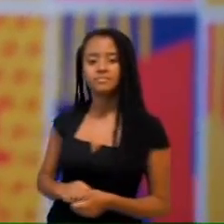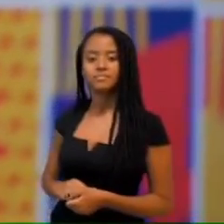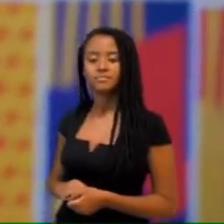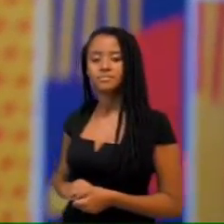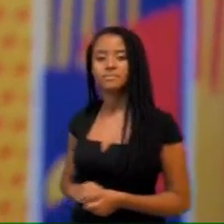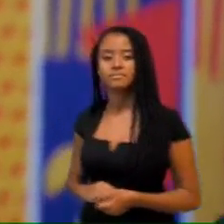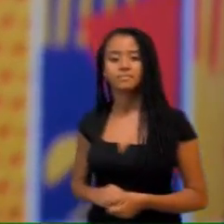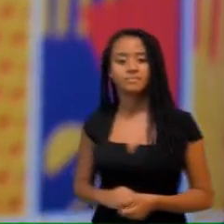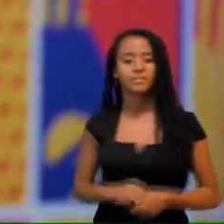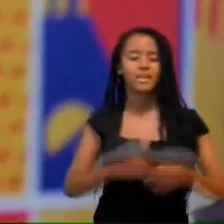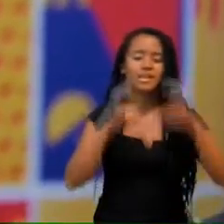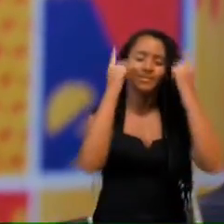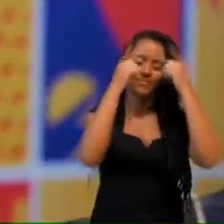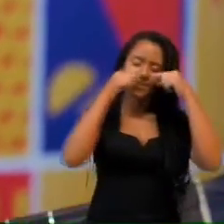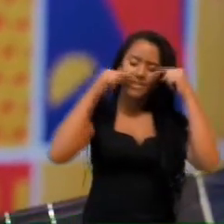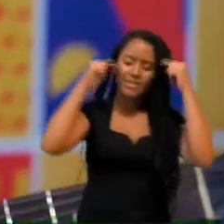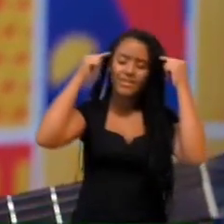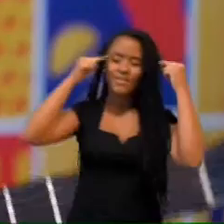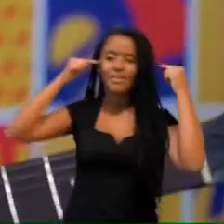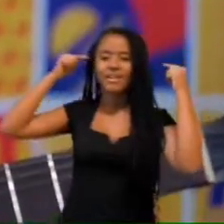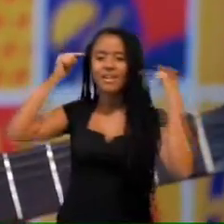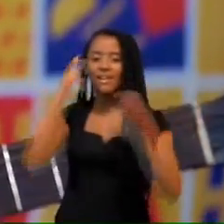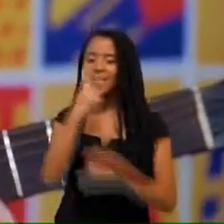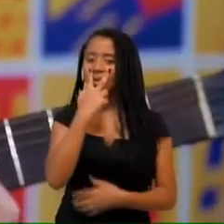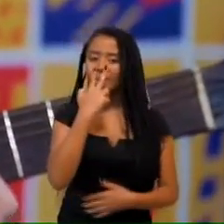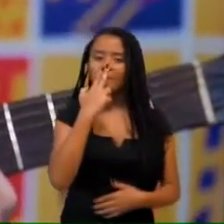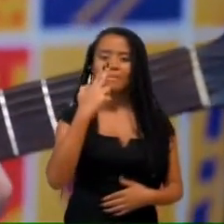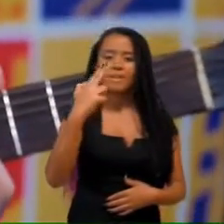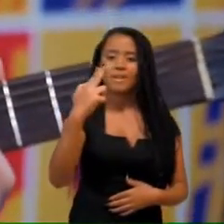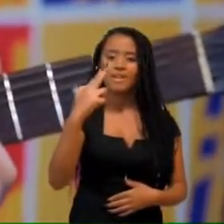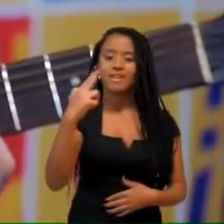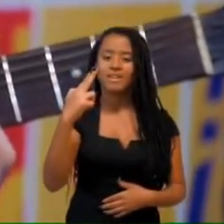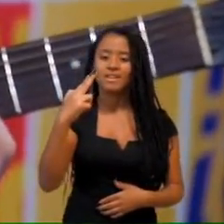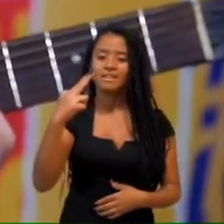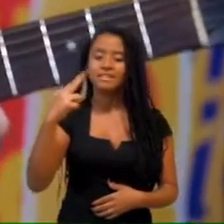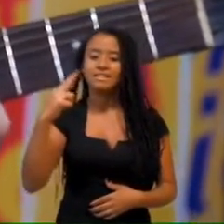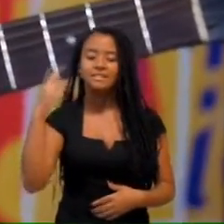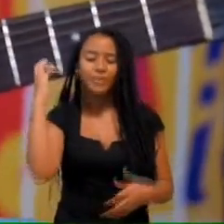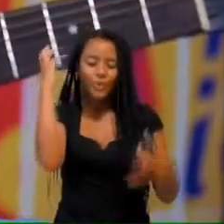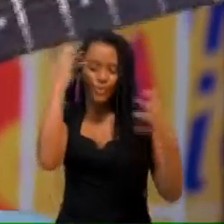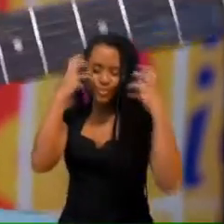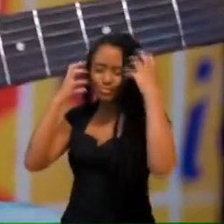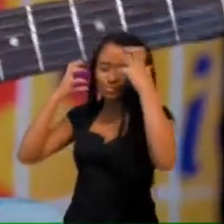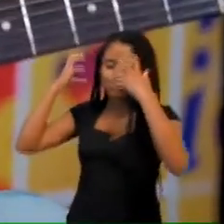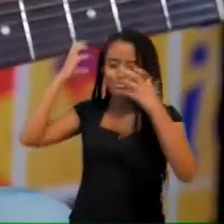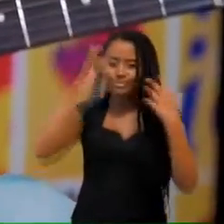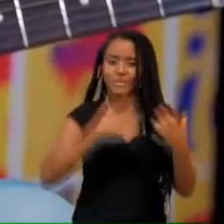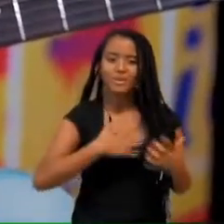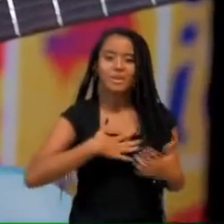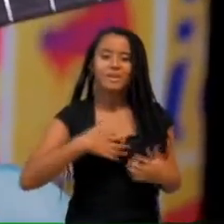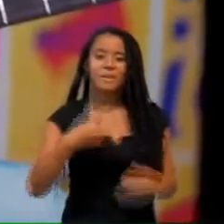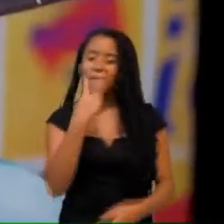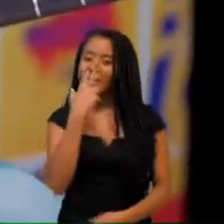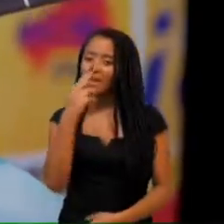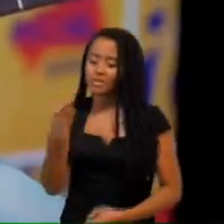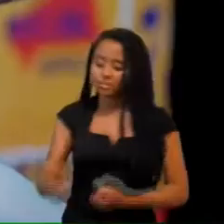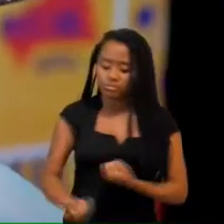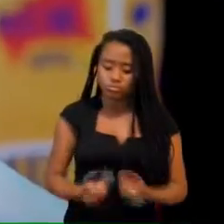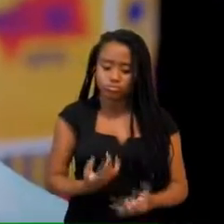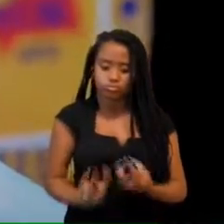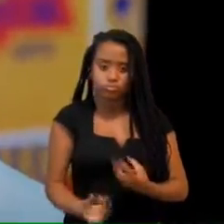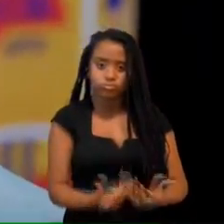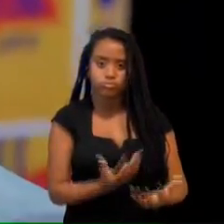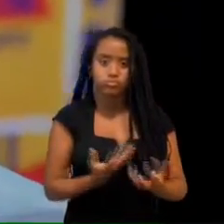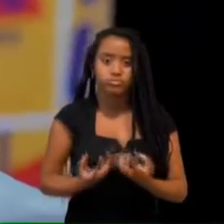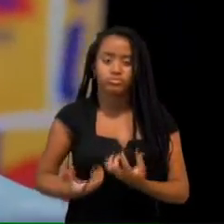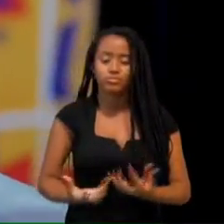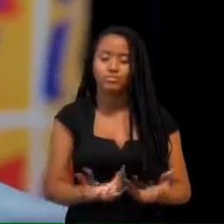você teu olhar é como cop que me atordoa queima como fogo sem